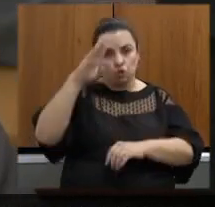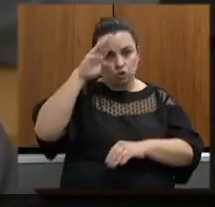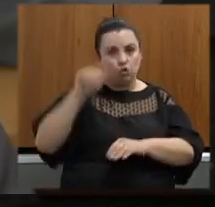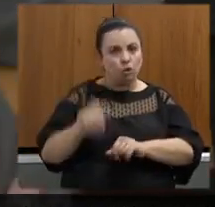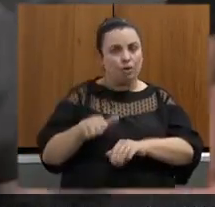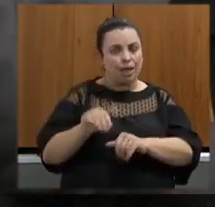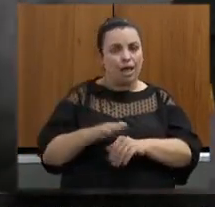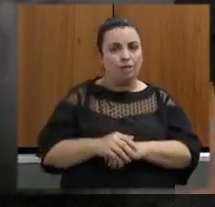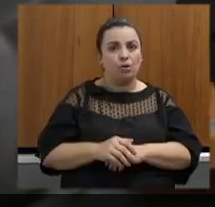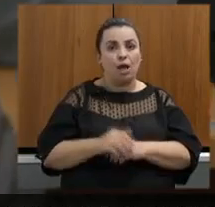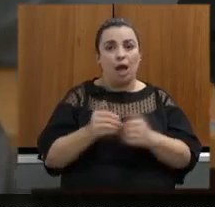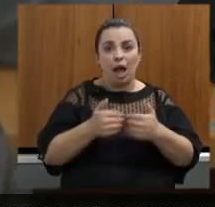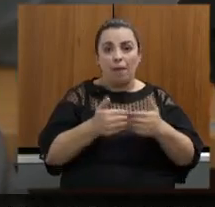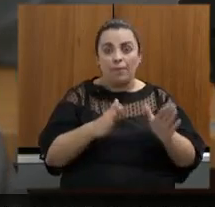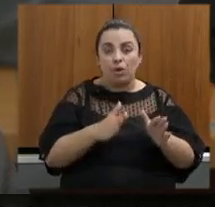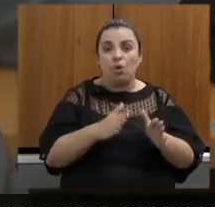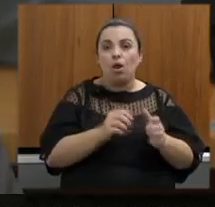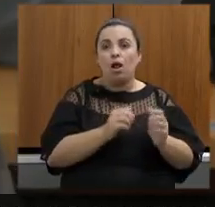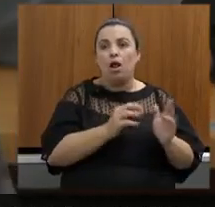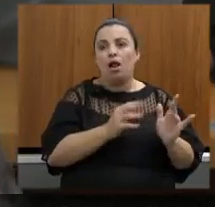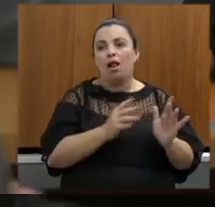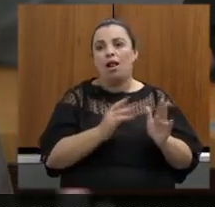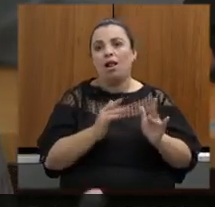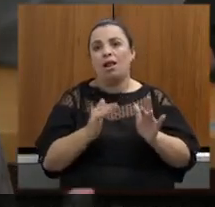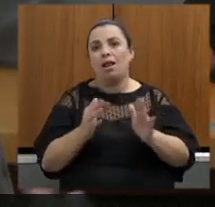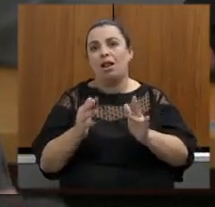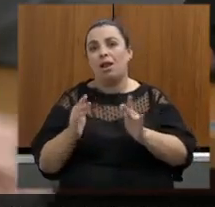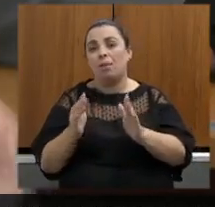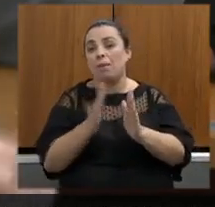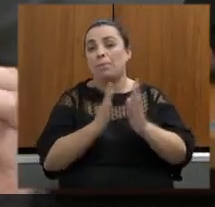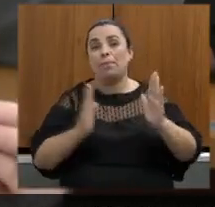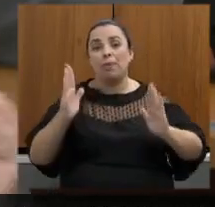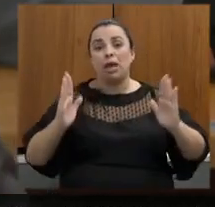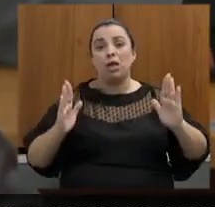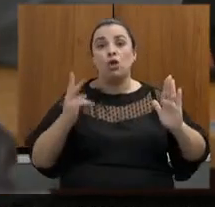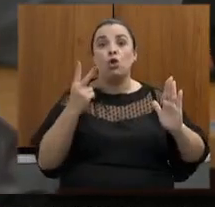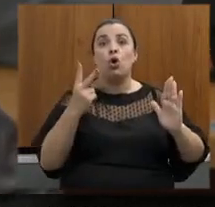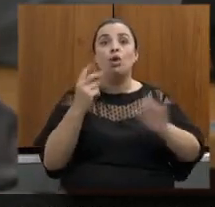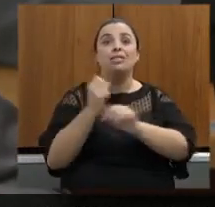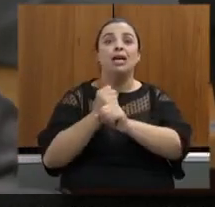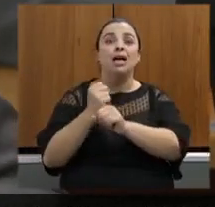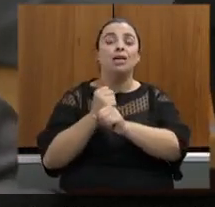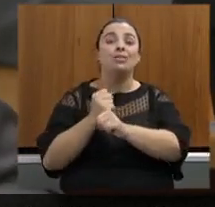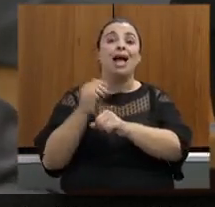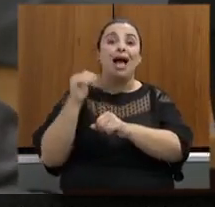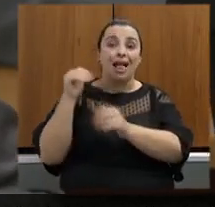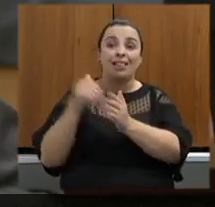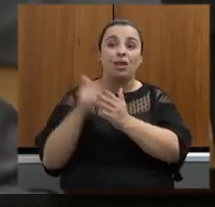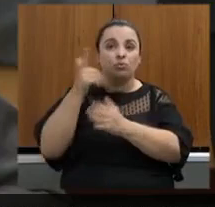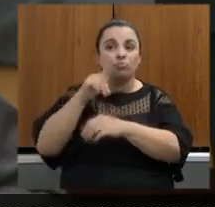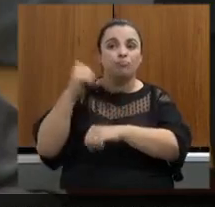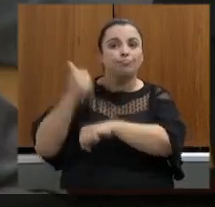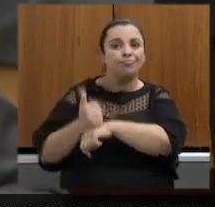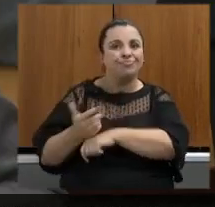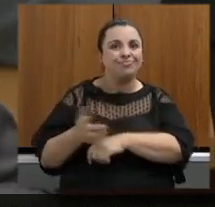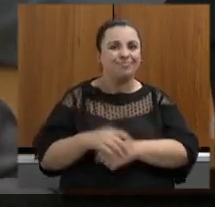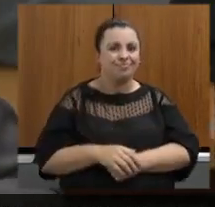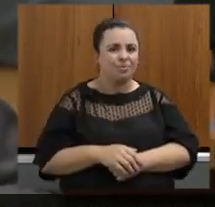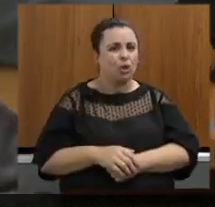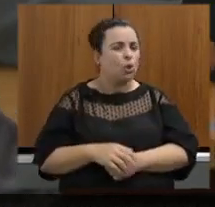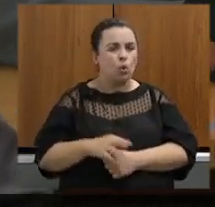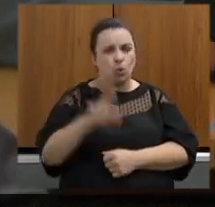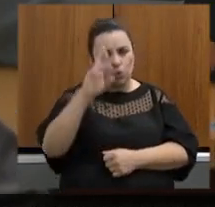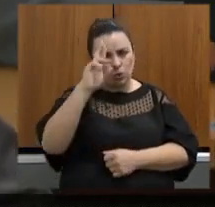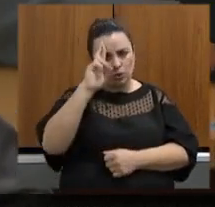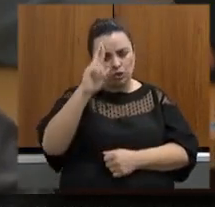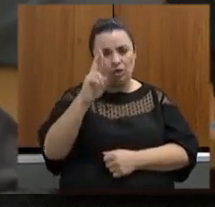anos chegaram sabe disso então leva muito tempo por isso o desespero o chefe de polícia e não vai falar assim com a